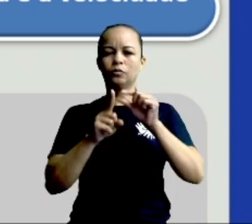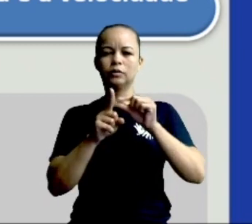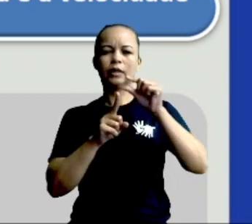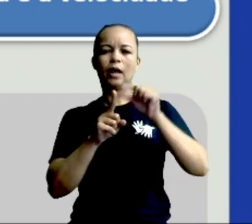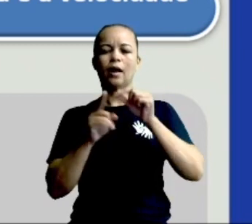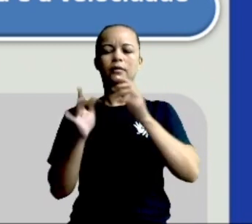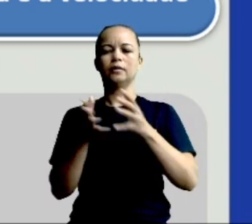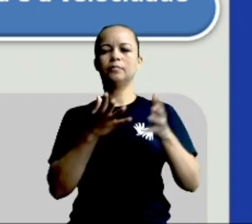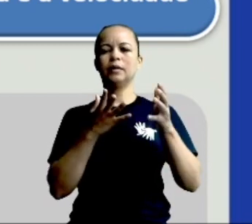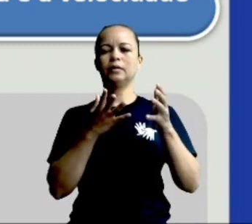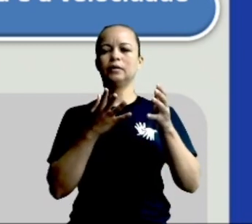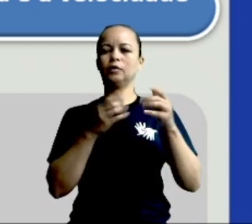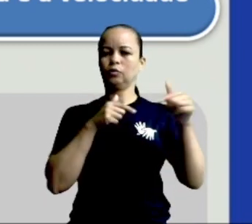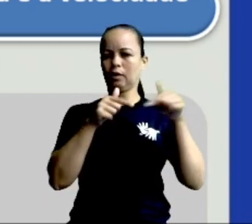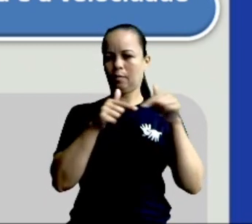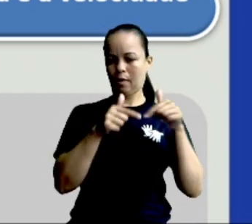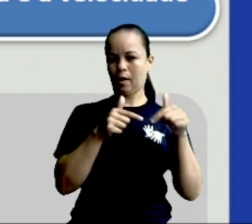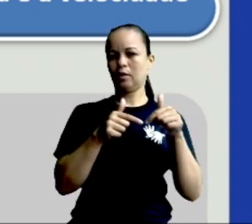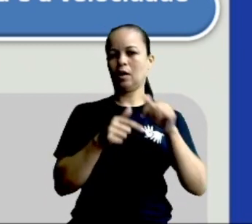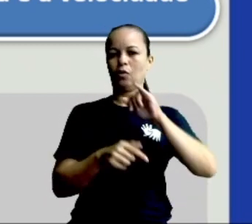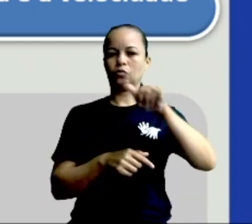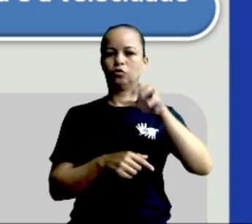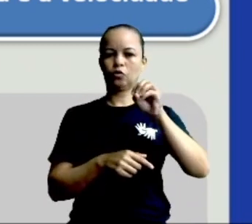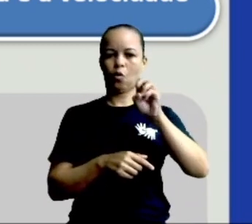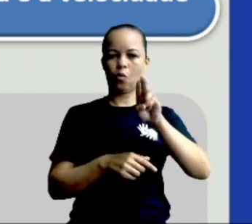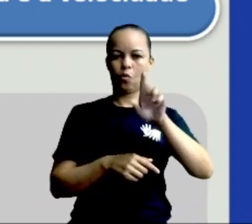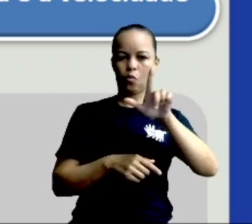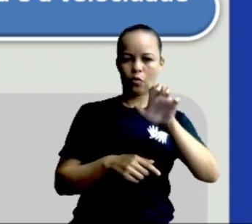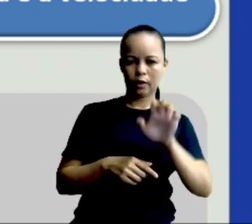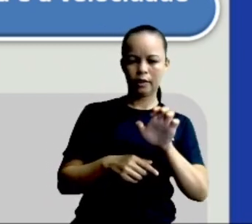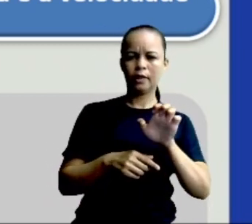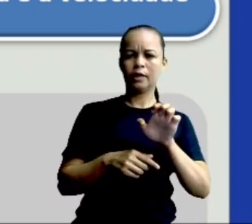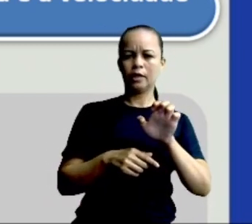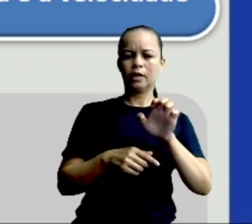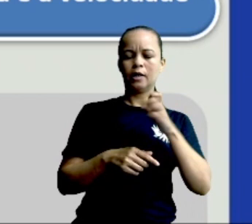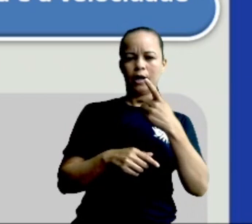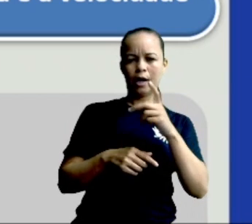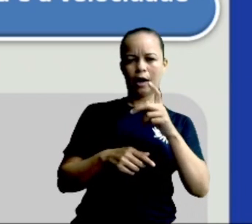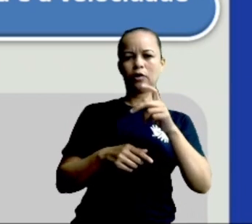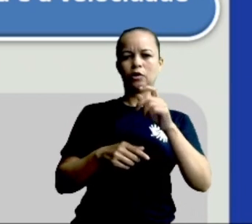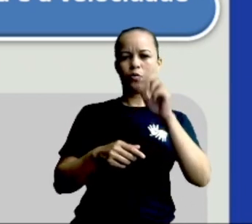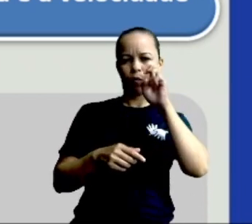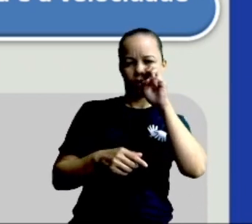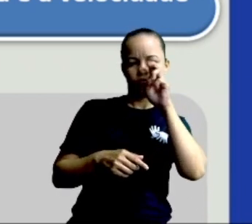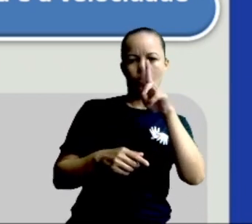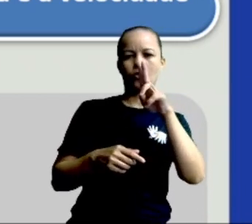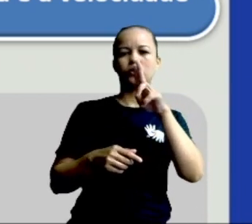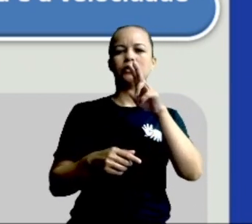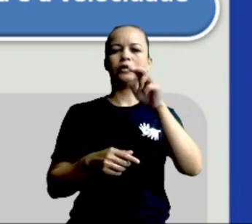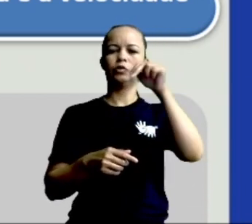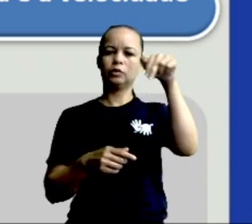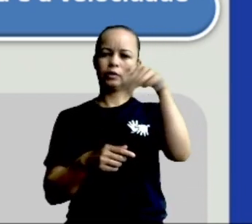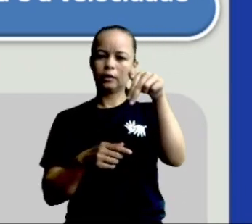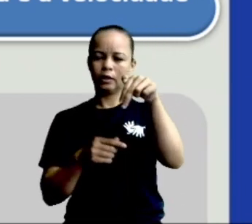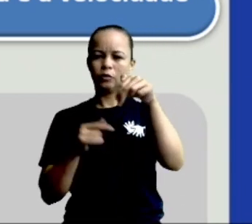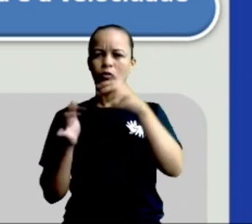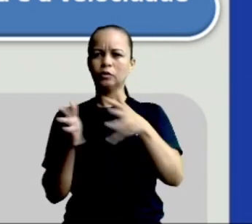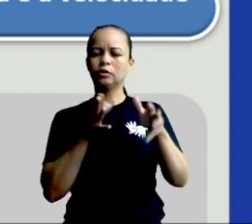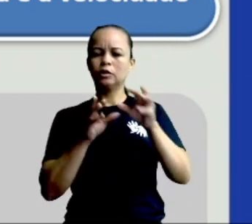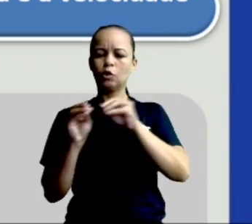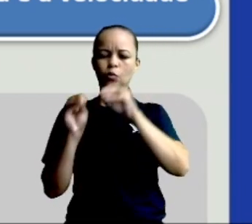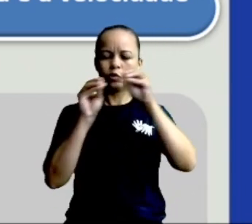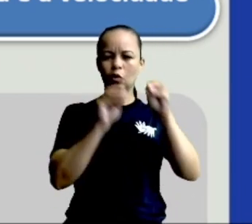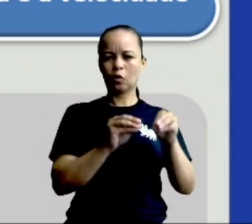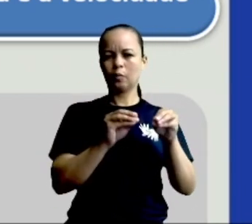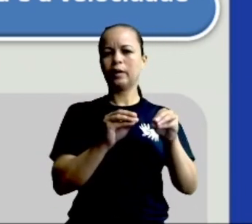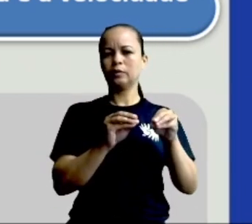trabalho é o joule, correto? Um joule é o trabalho de uma força de 1 newton que atua ao longo de um